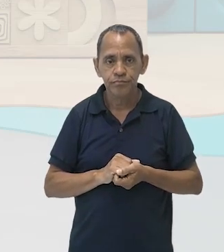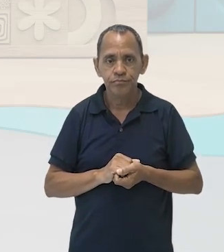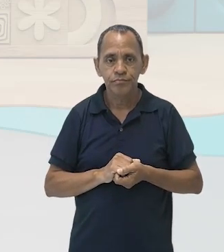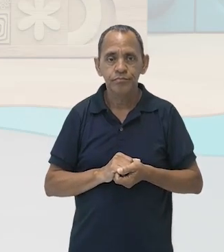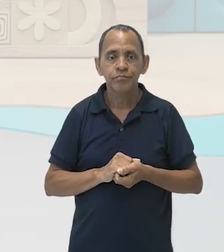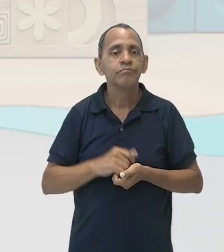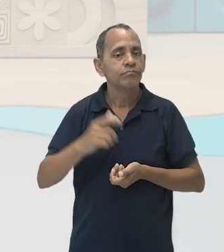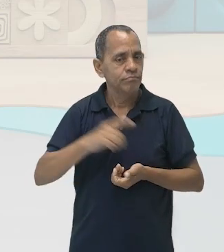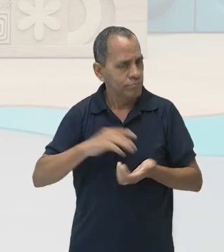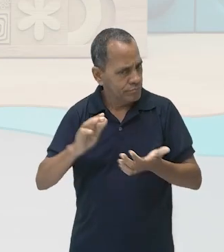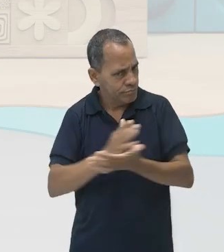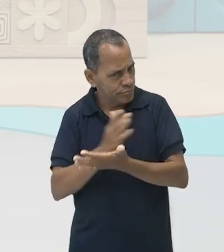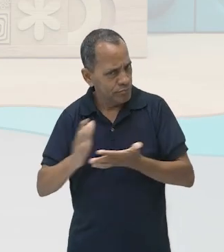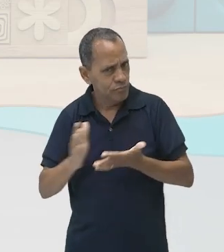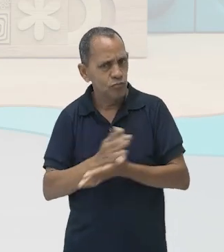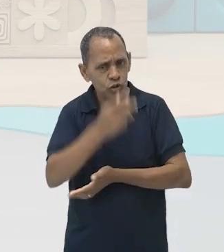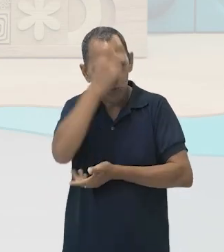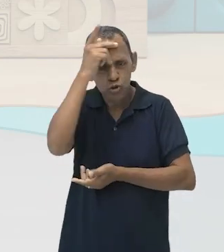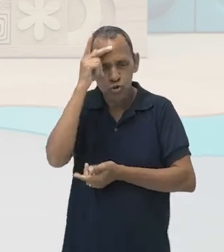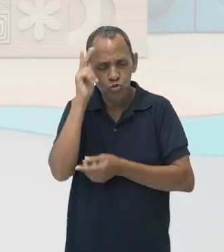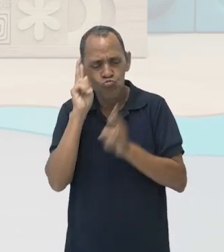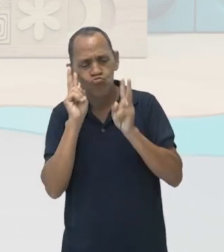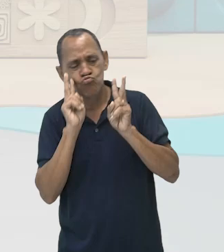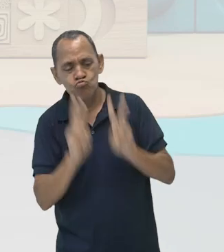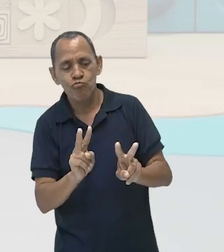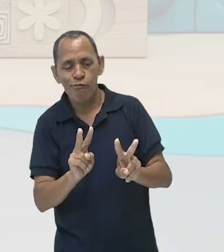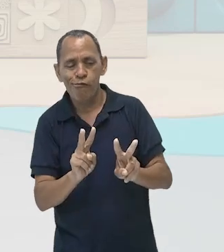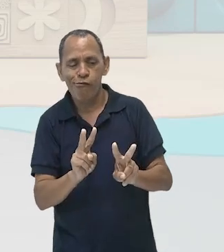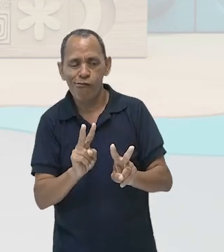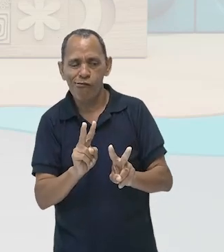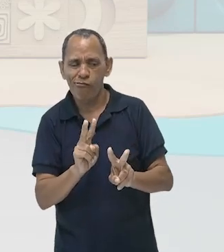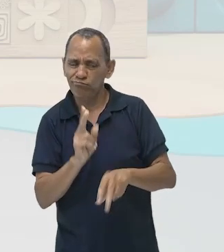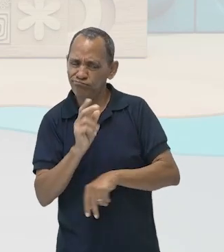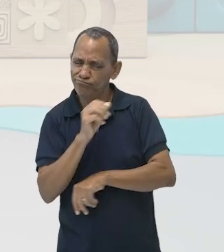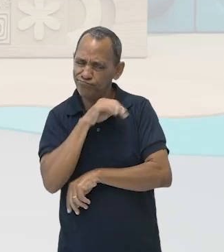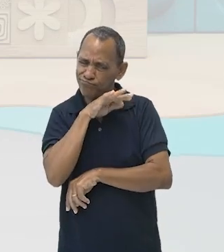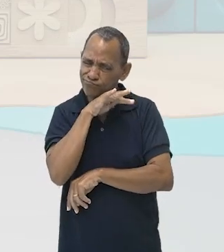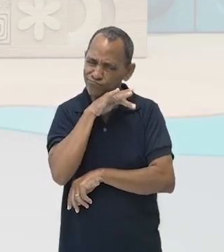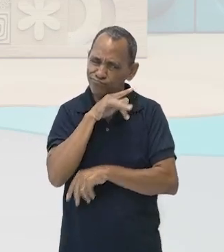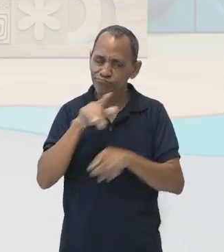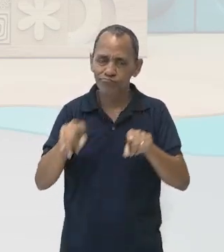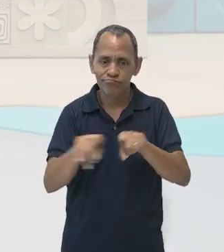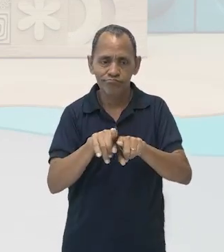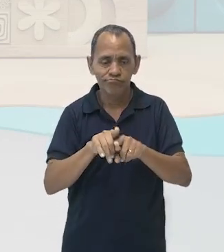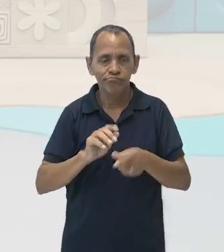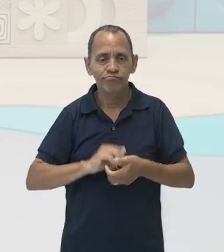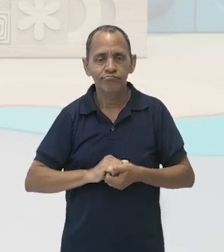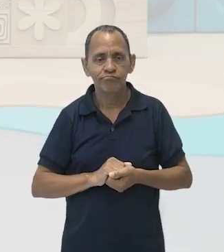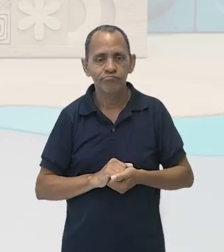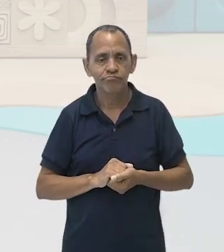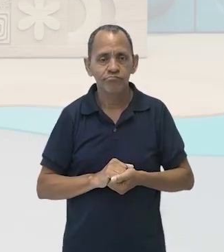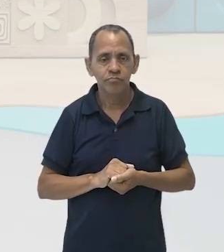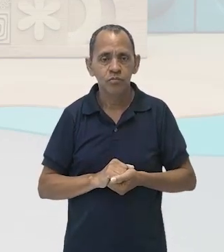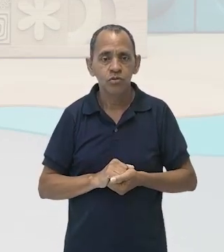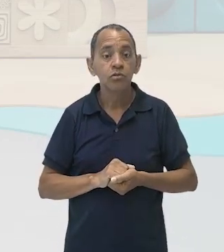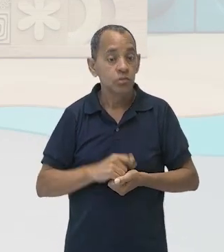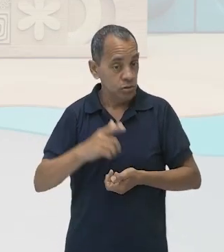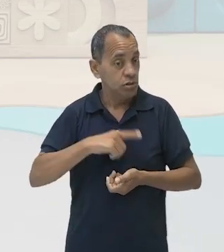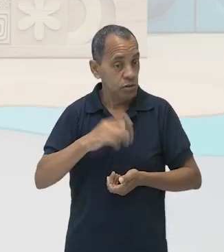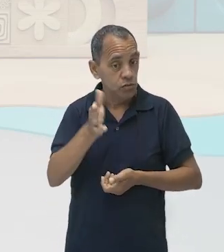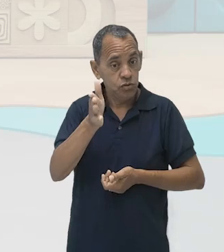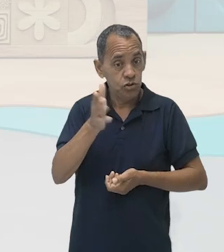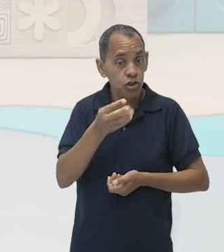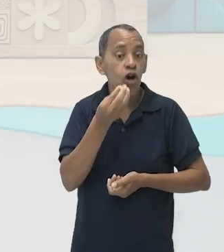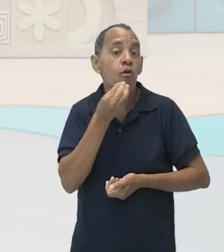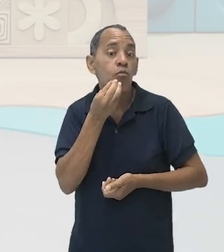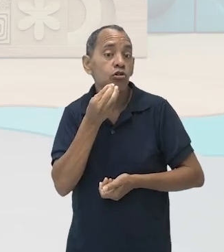alguns olhares maldosos para esse tipo de dança, mas eu falo a vocês, já tive a oportunidade de aprender alguns movimentos, de